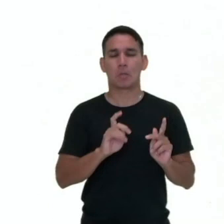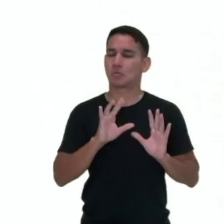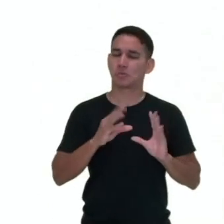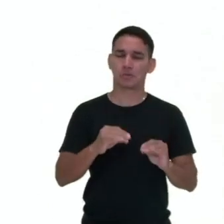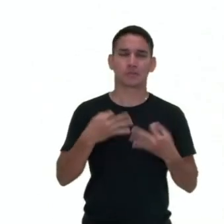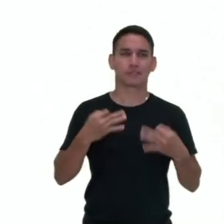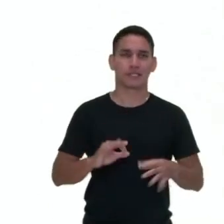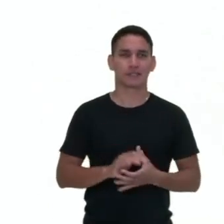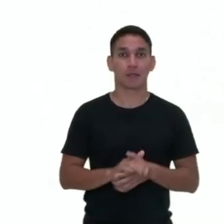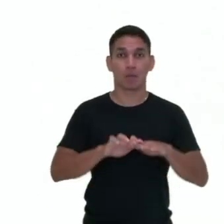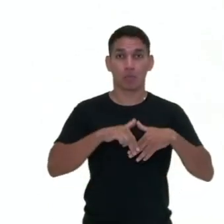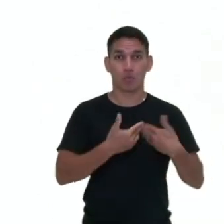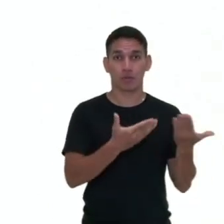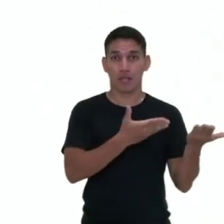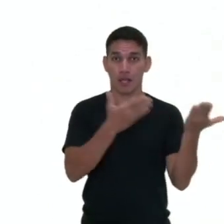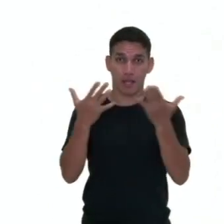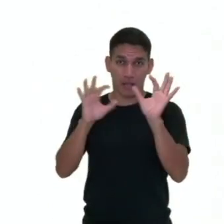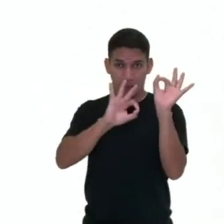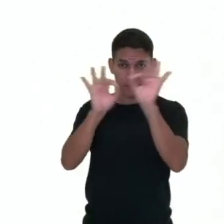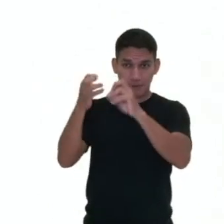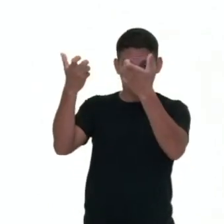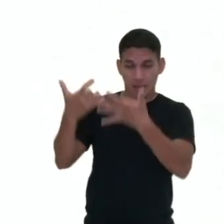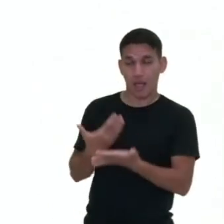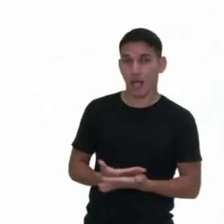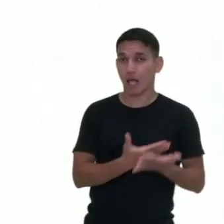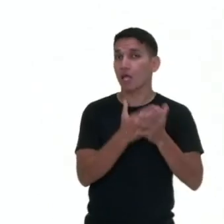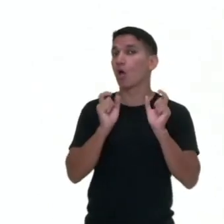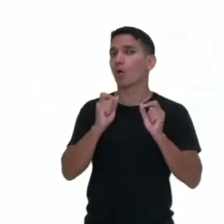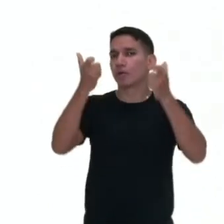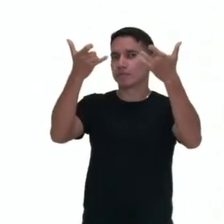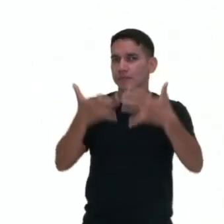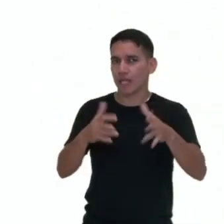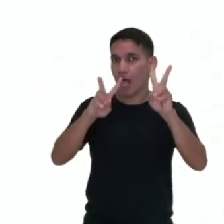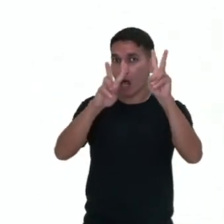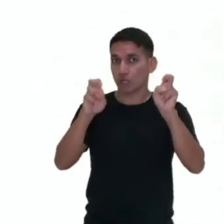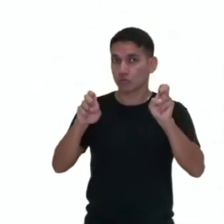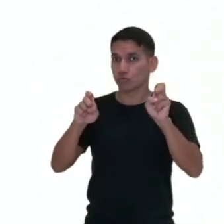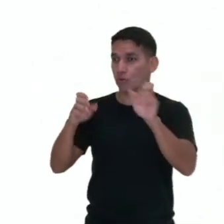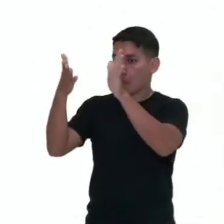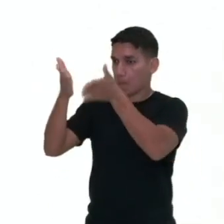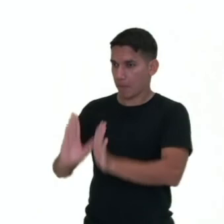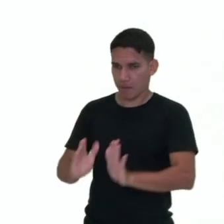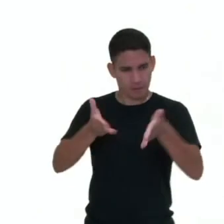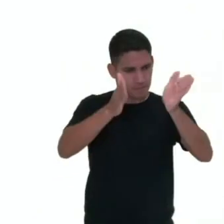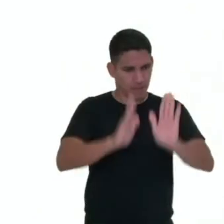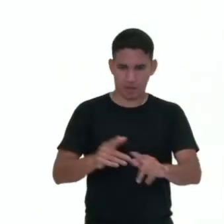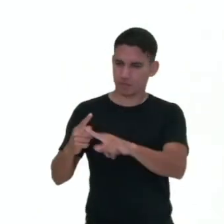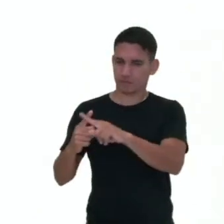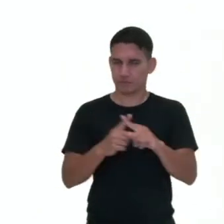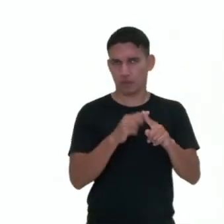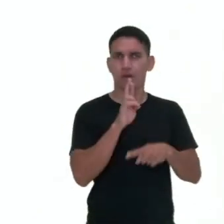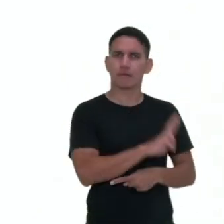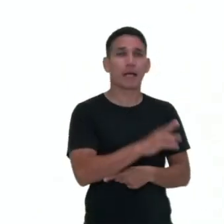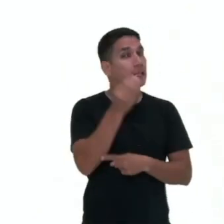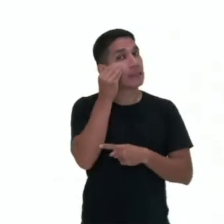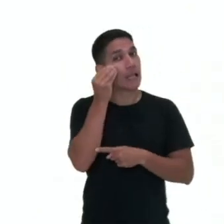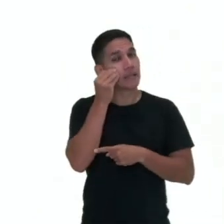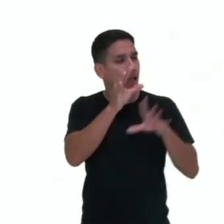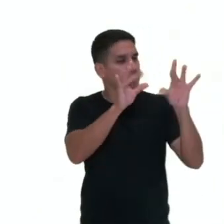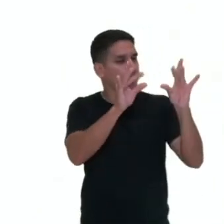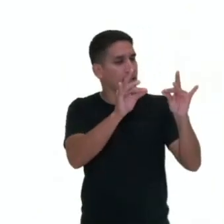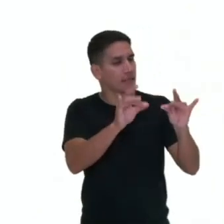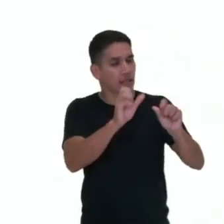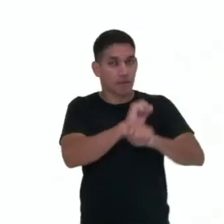Então, na aula de hoje, pessoal, o que a gente falou, o que a gente viu? Falamos sobre a multiplicação de matrizes. A professora tentou deixar bem claro para